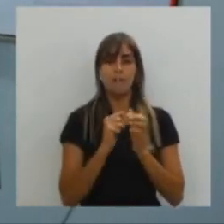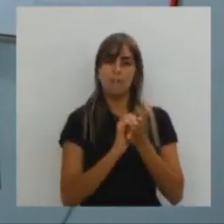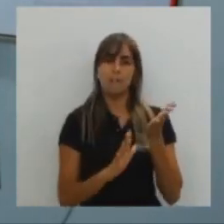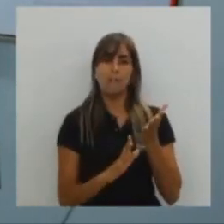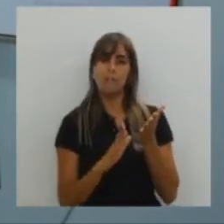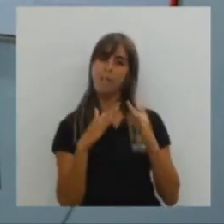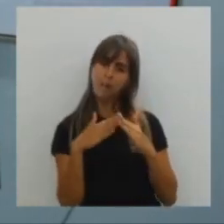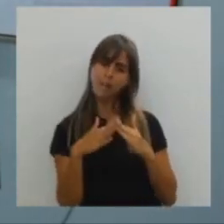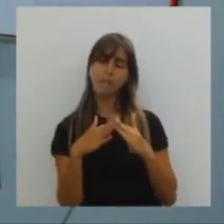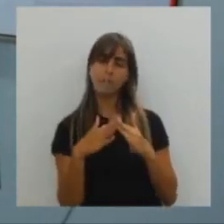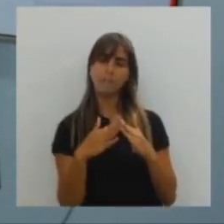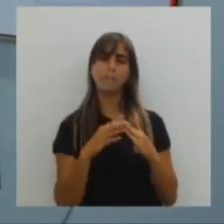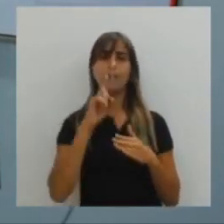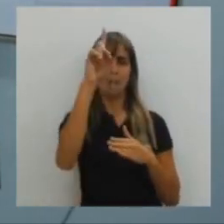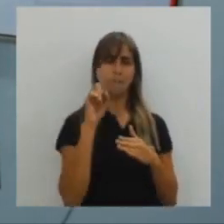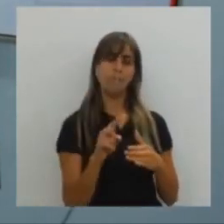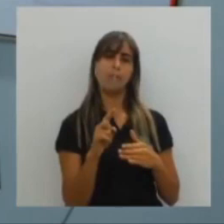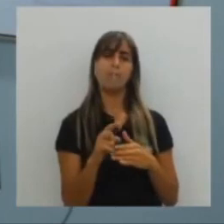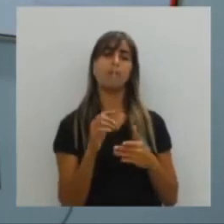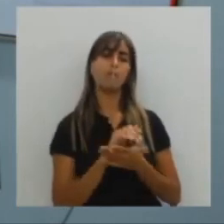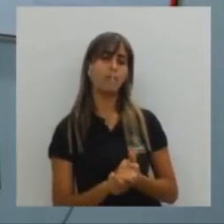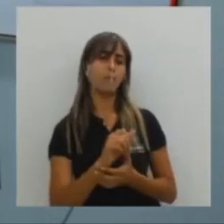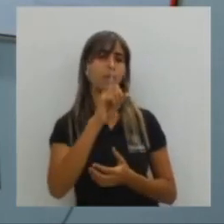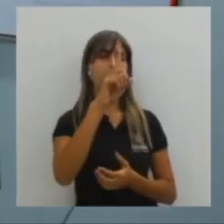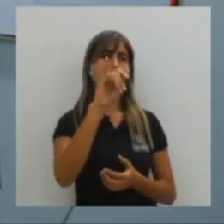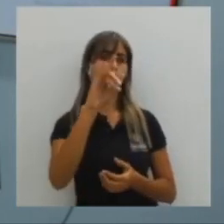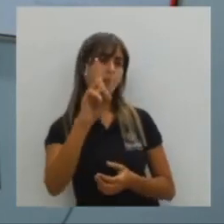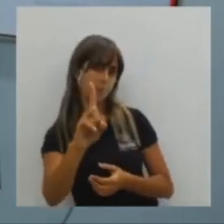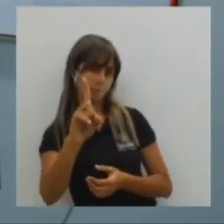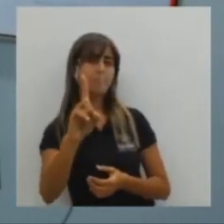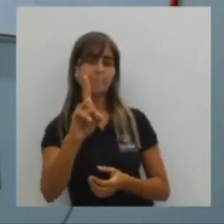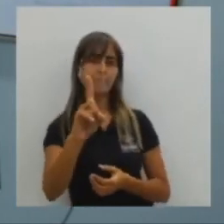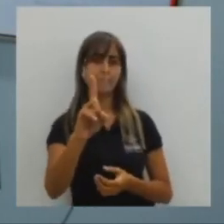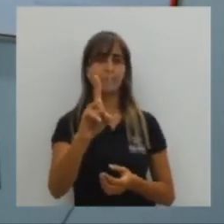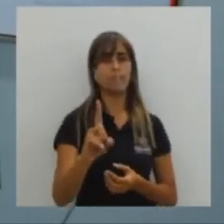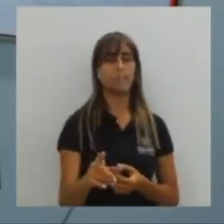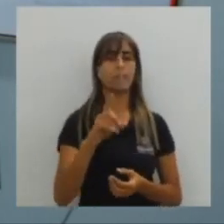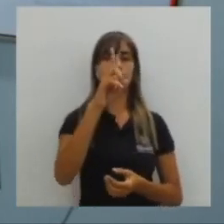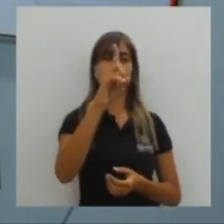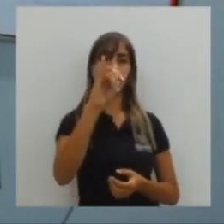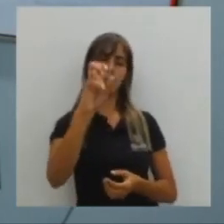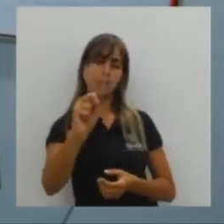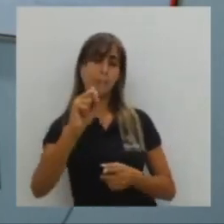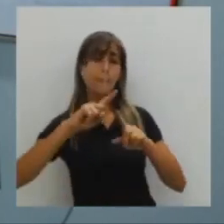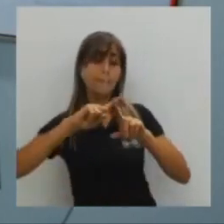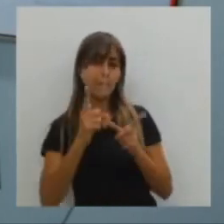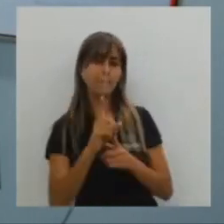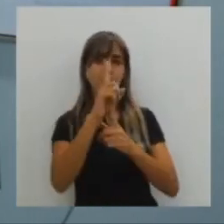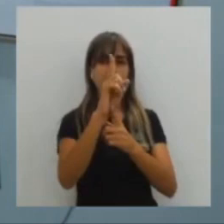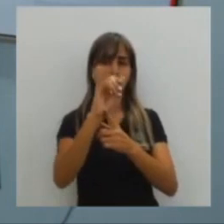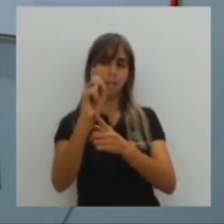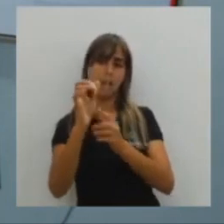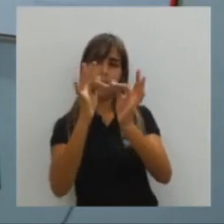casa, afirmando. Então eu poderia dizer, I did the homework. I did the homework. Só que esse did aí, nessa